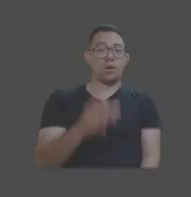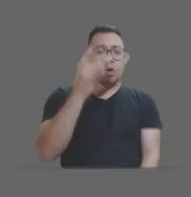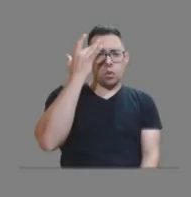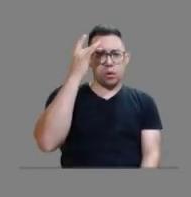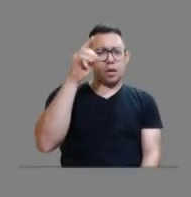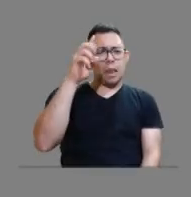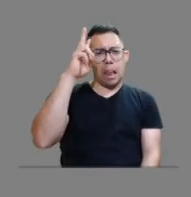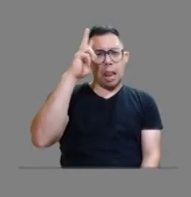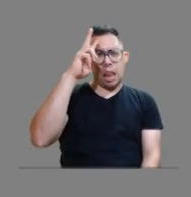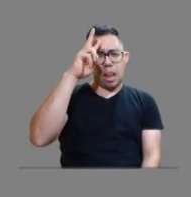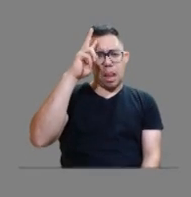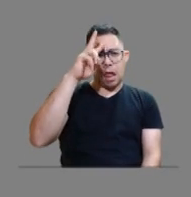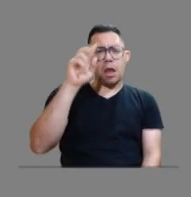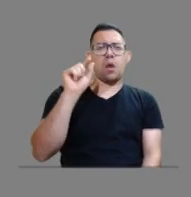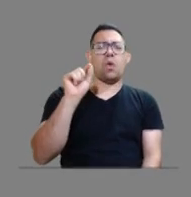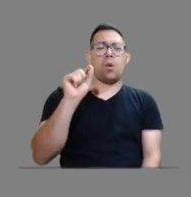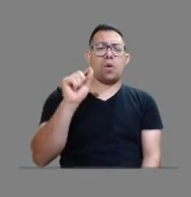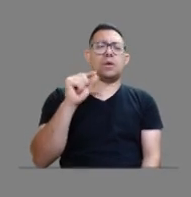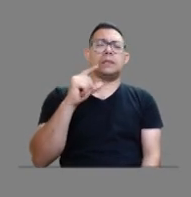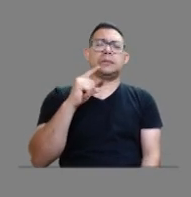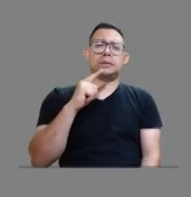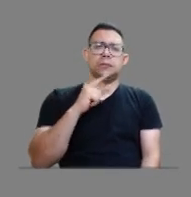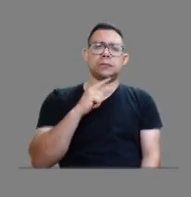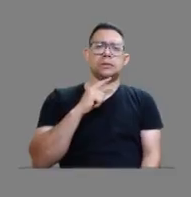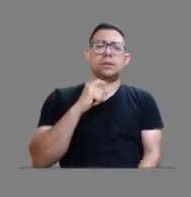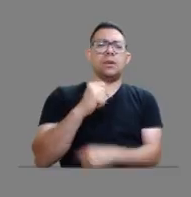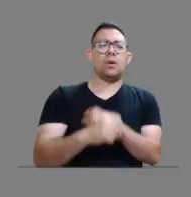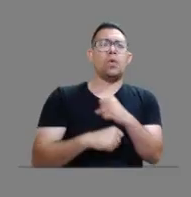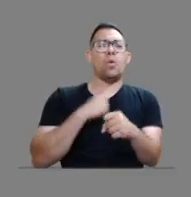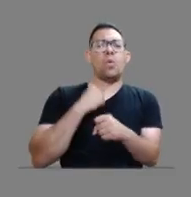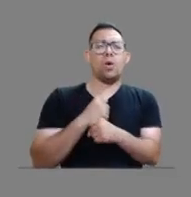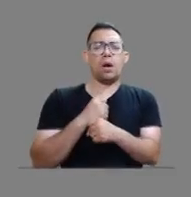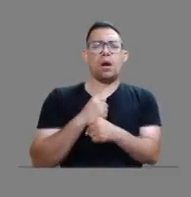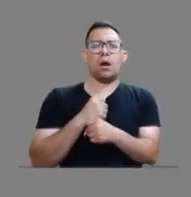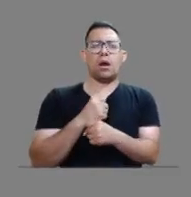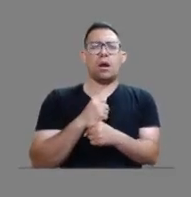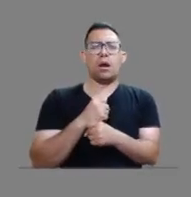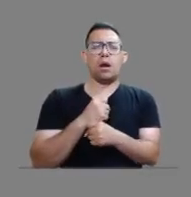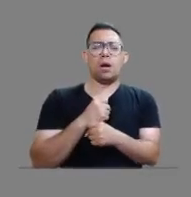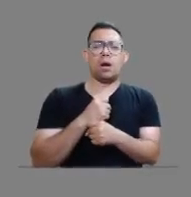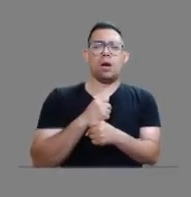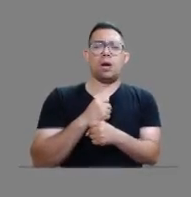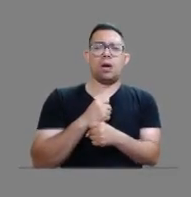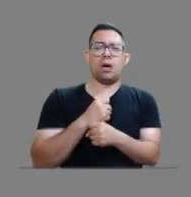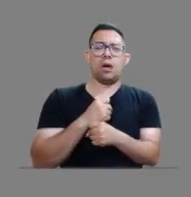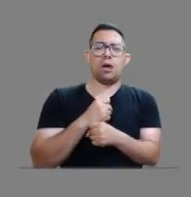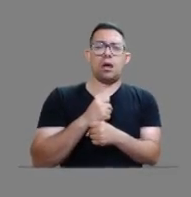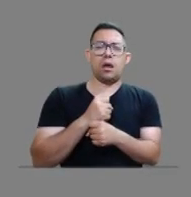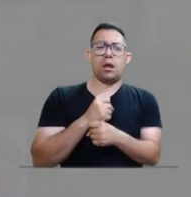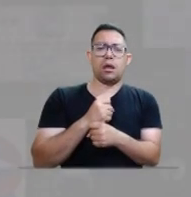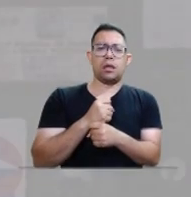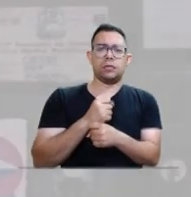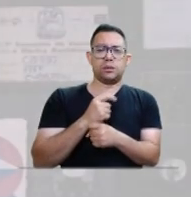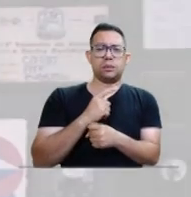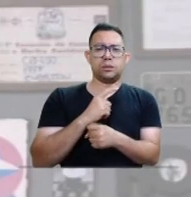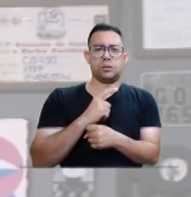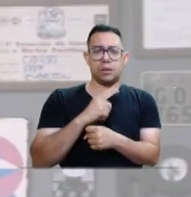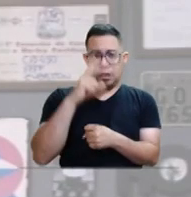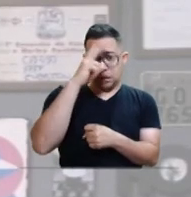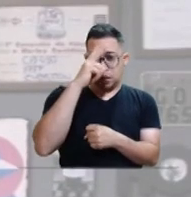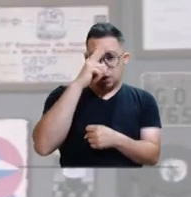Não sei se você lembra de quando você patrocinava o Vídeo